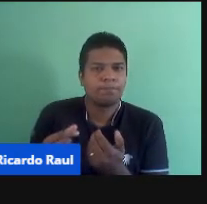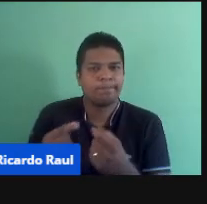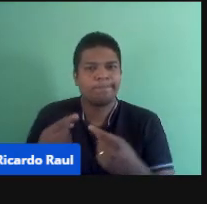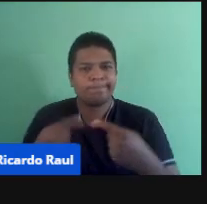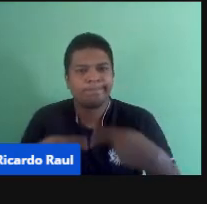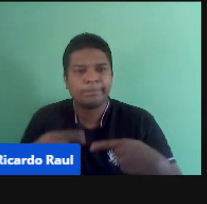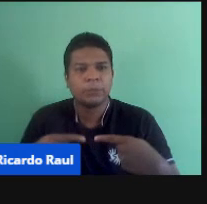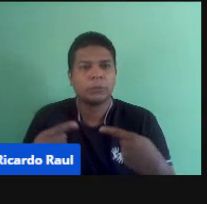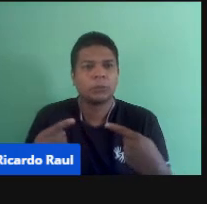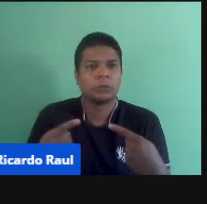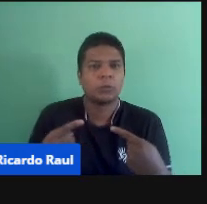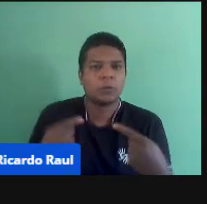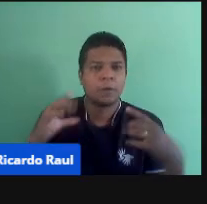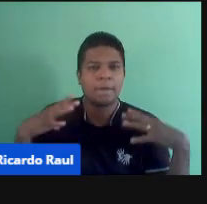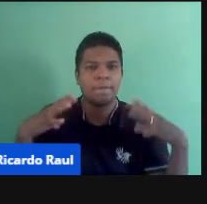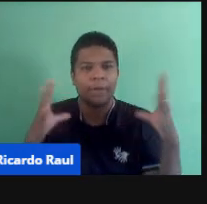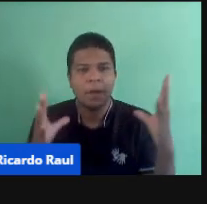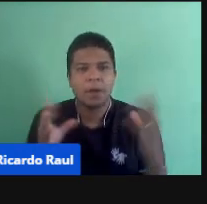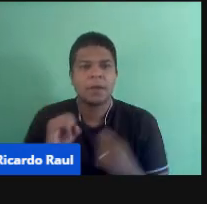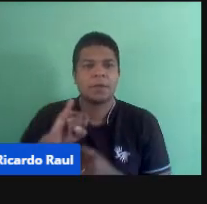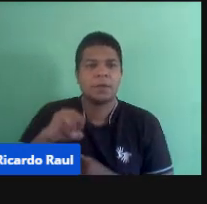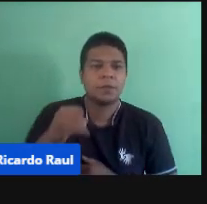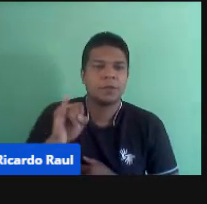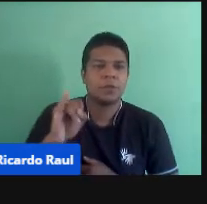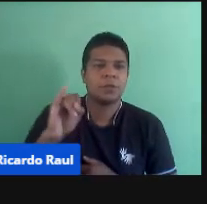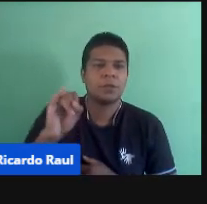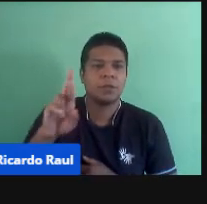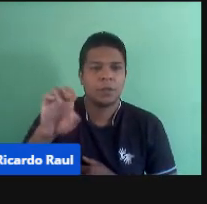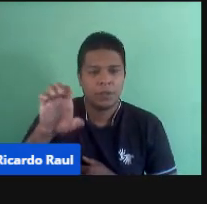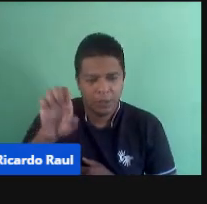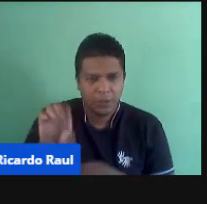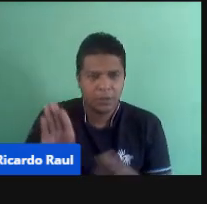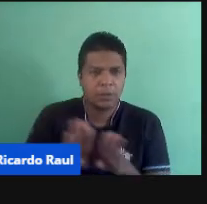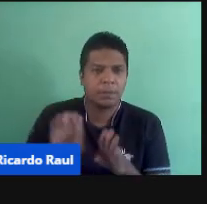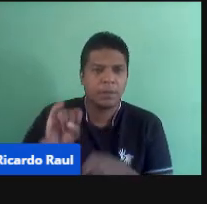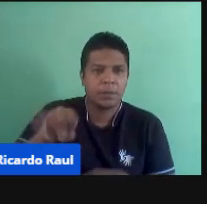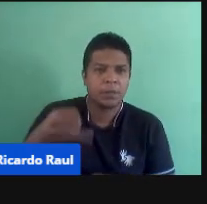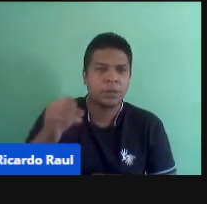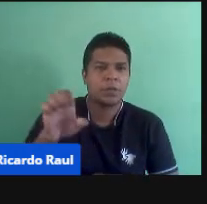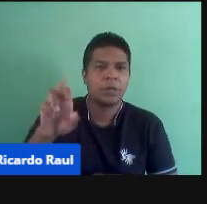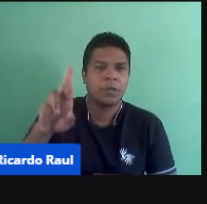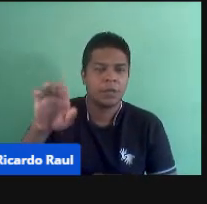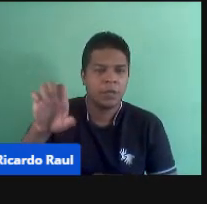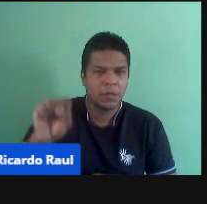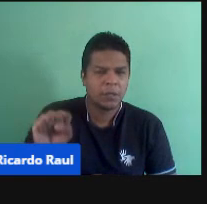apesar de festival, gírias e geres, a gente,